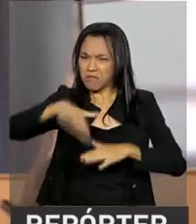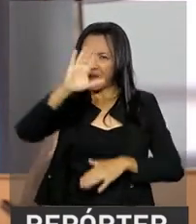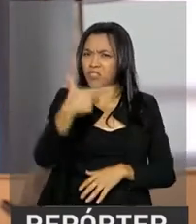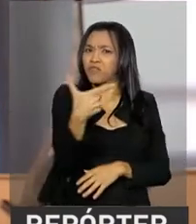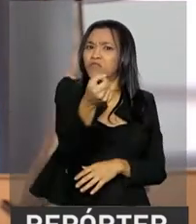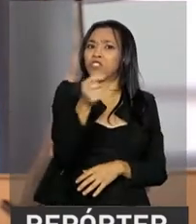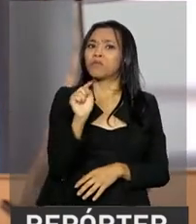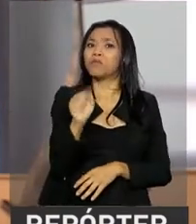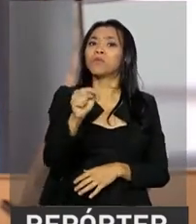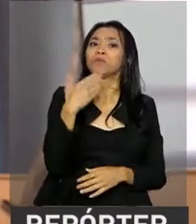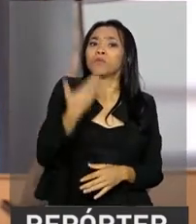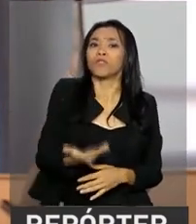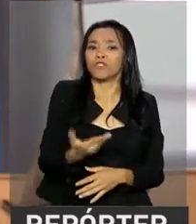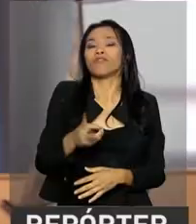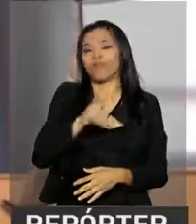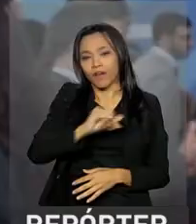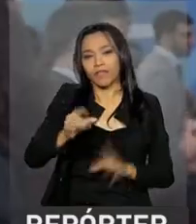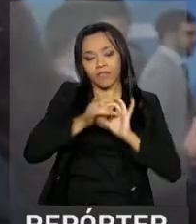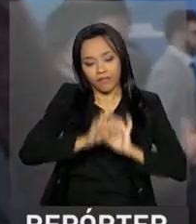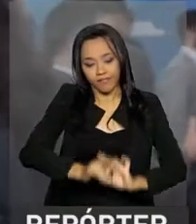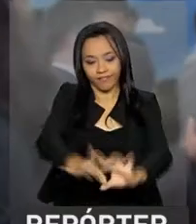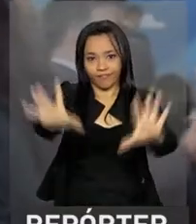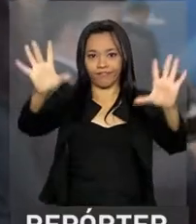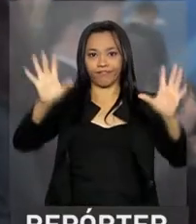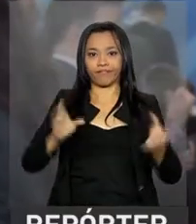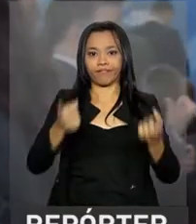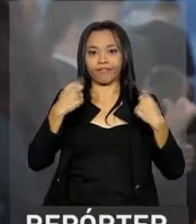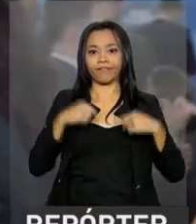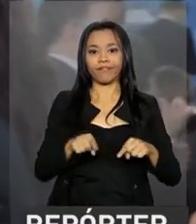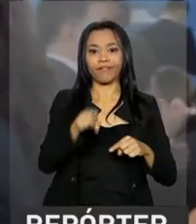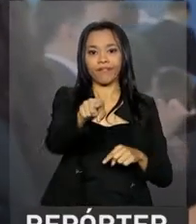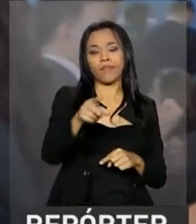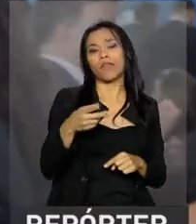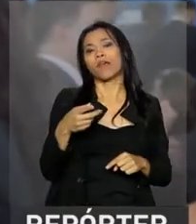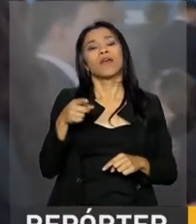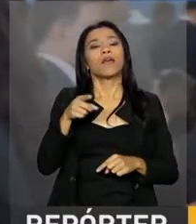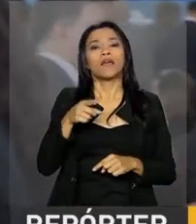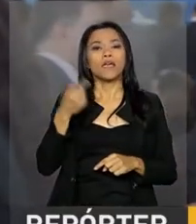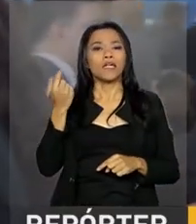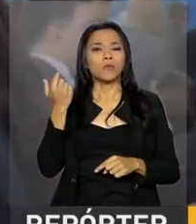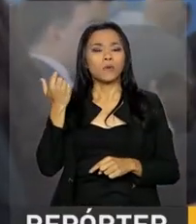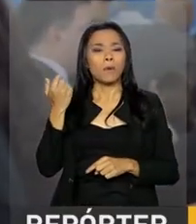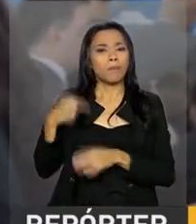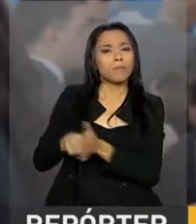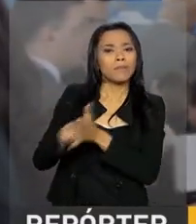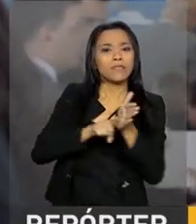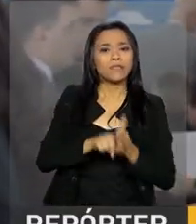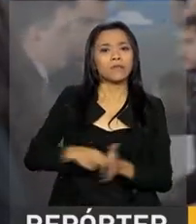mil pedidos seja destravada uma estimativa feita pelo economista